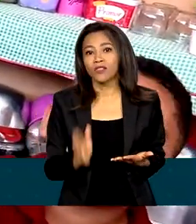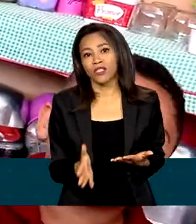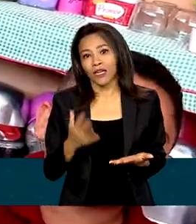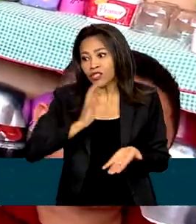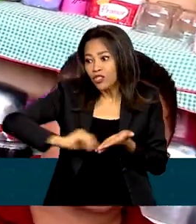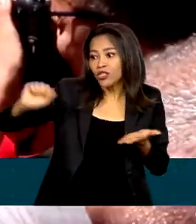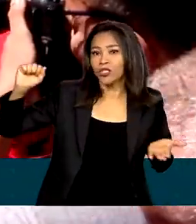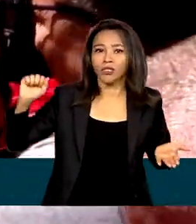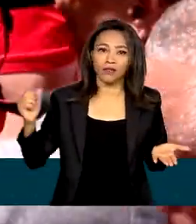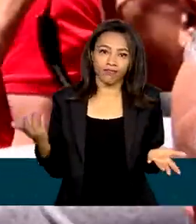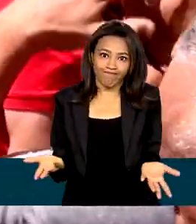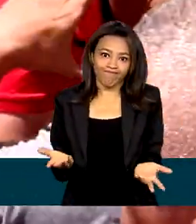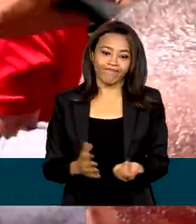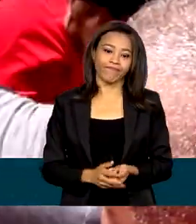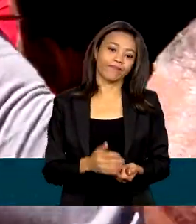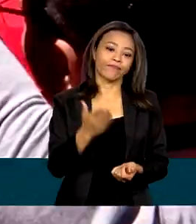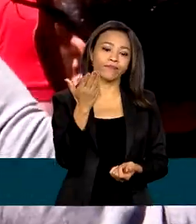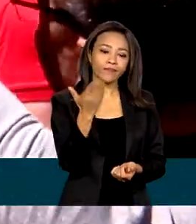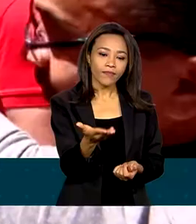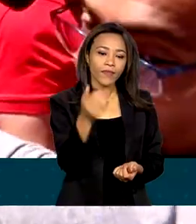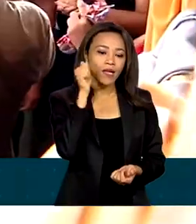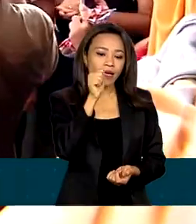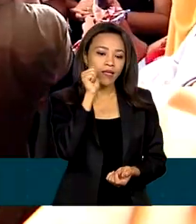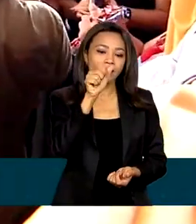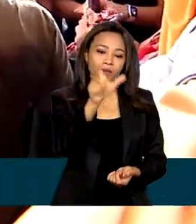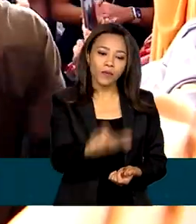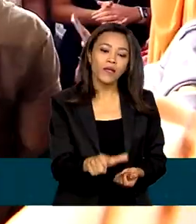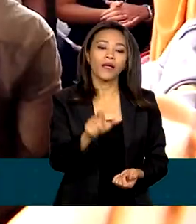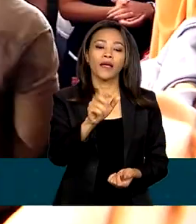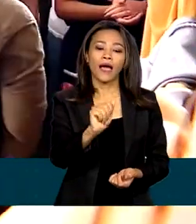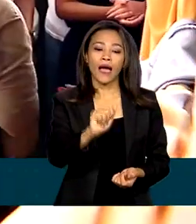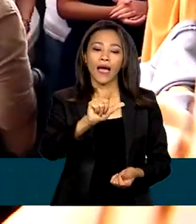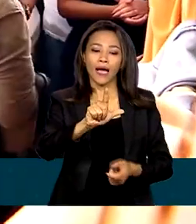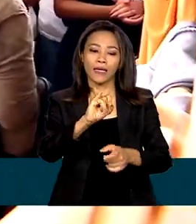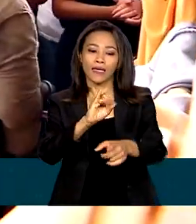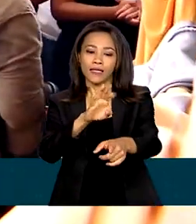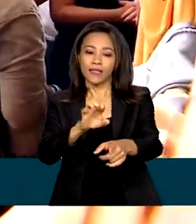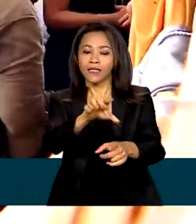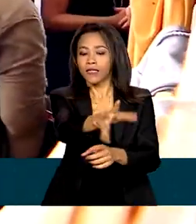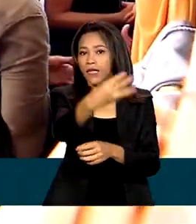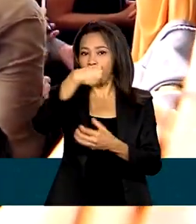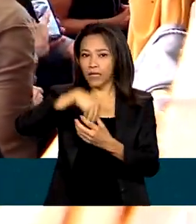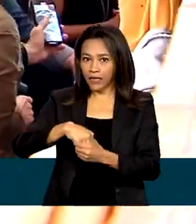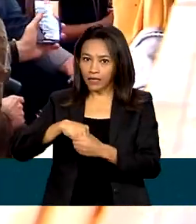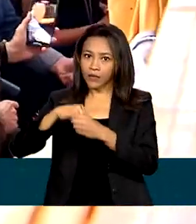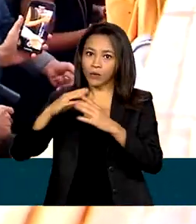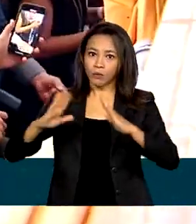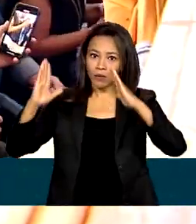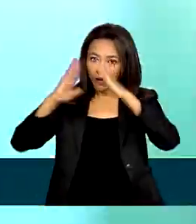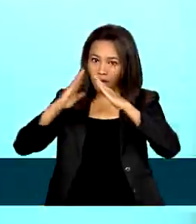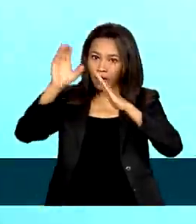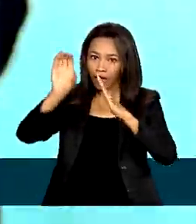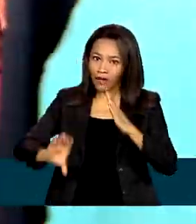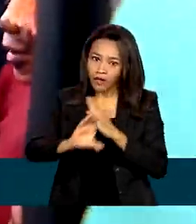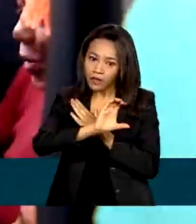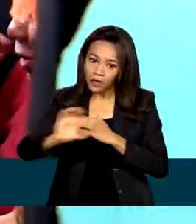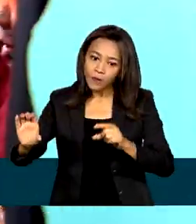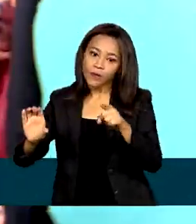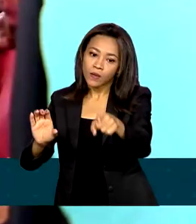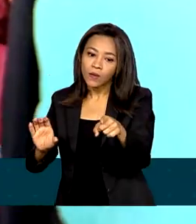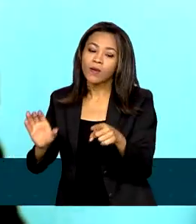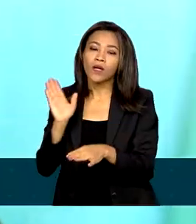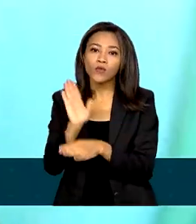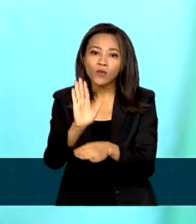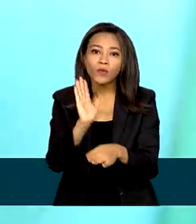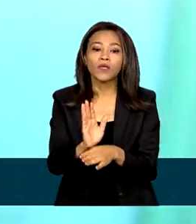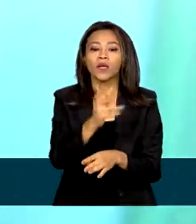da gente, né? Alice e outras famílias abrigadas na paróquia Santa Terezinha, em Bacabal, receberam a visita